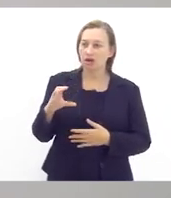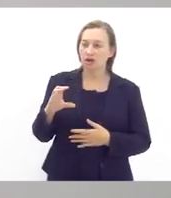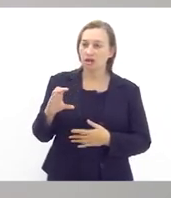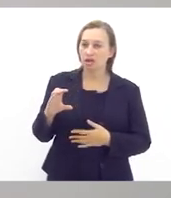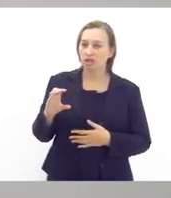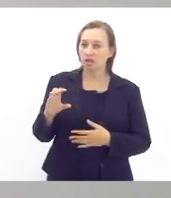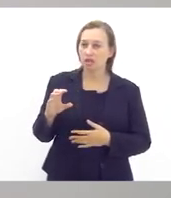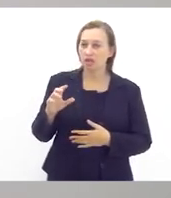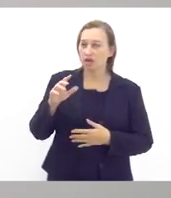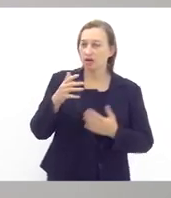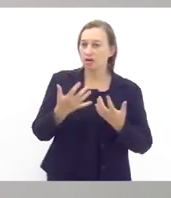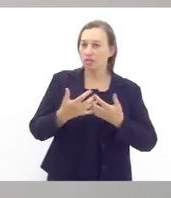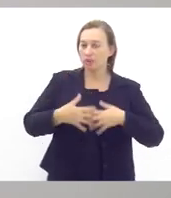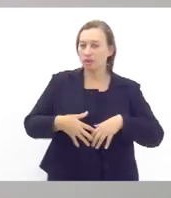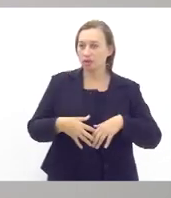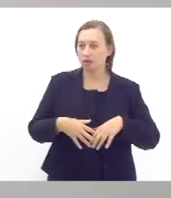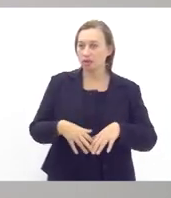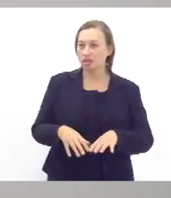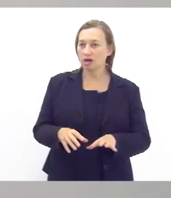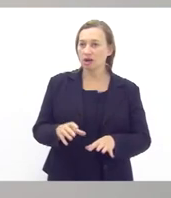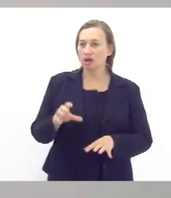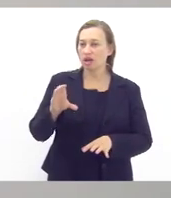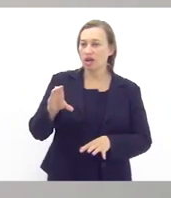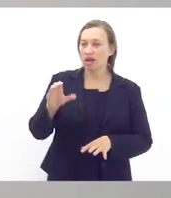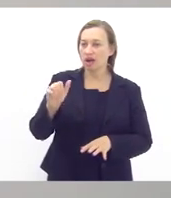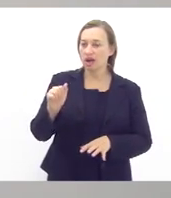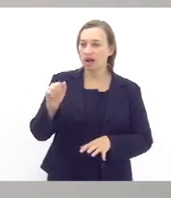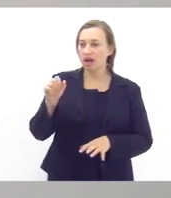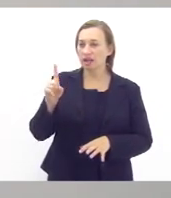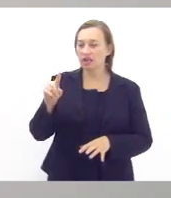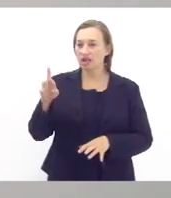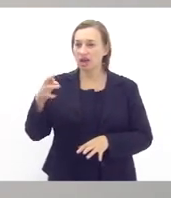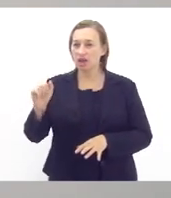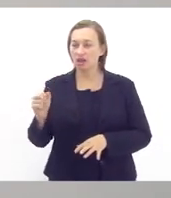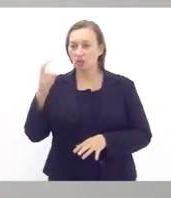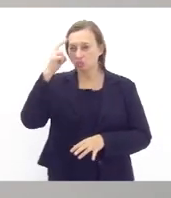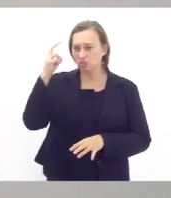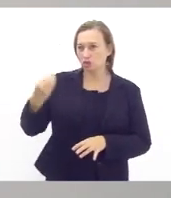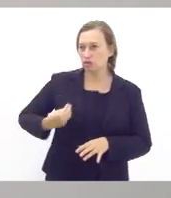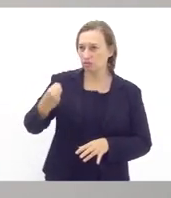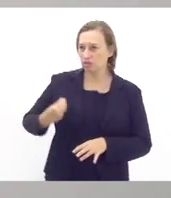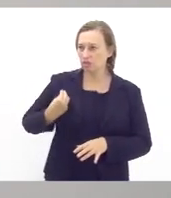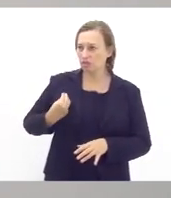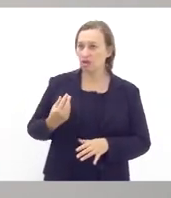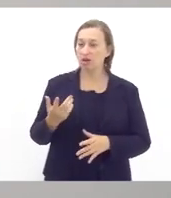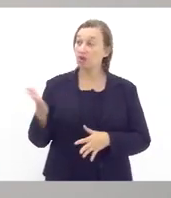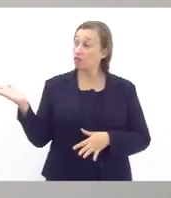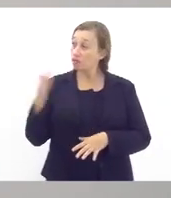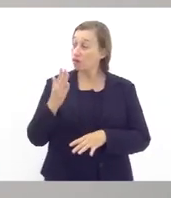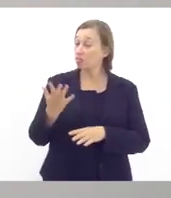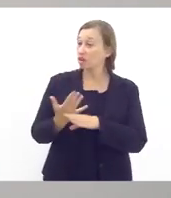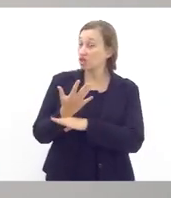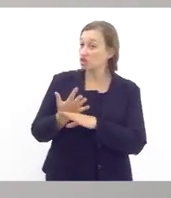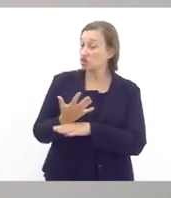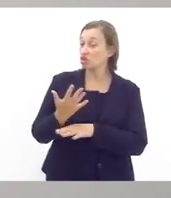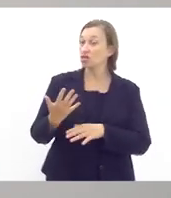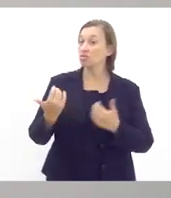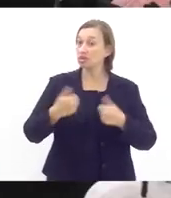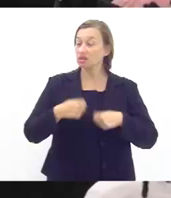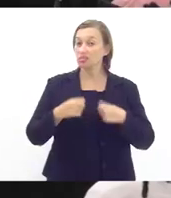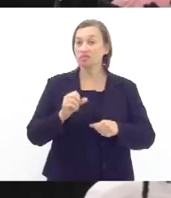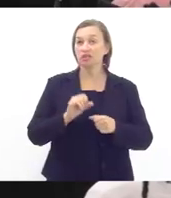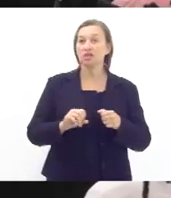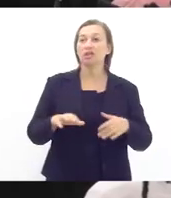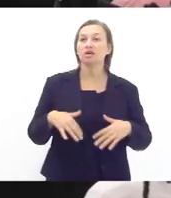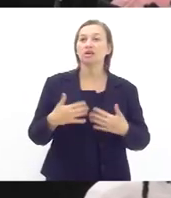Petrópolis né cadeira cultura viva eu falei assim gente a gente precisa levar isso para Caxias Caxias vamos levar uma cadeira de Cultura viva precisamos fazer isso